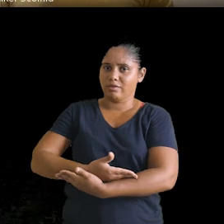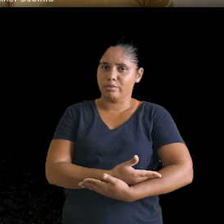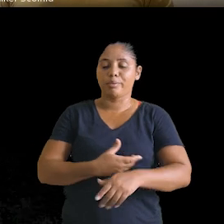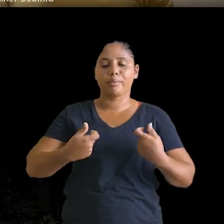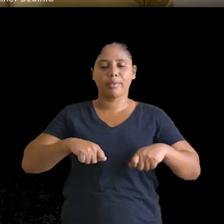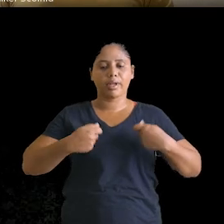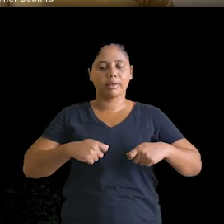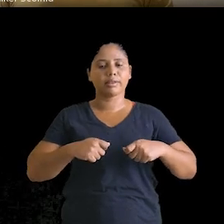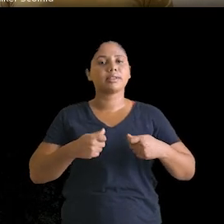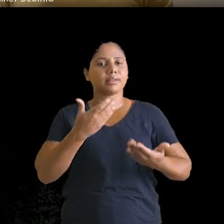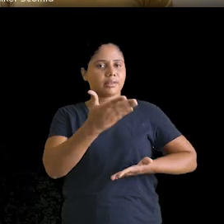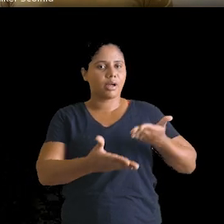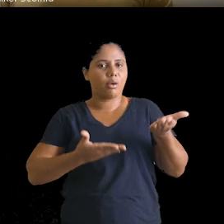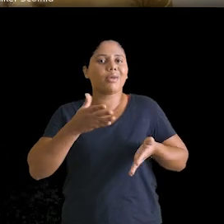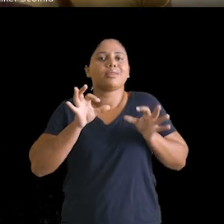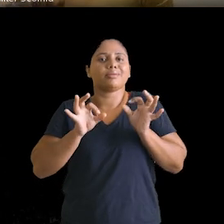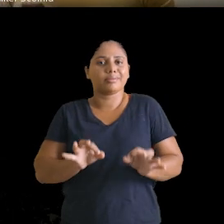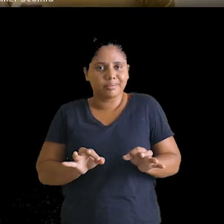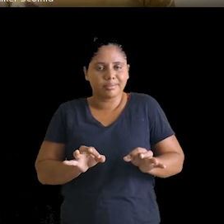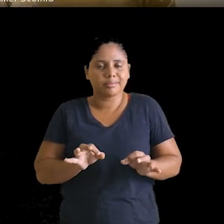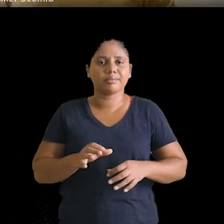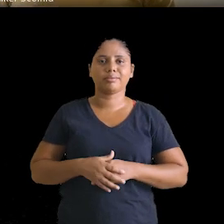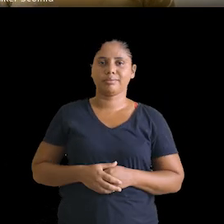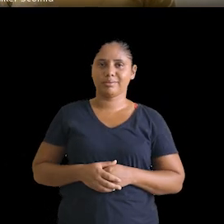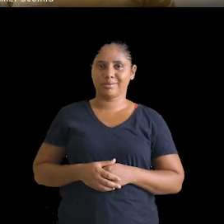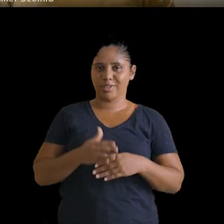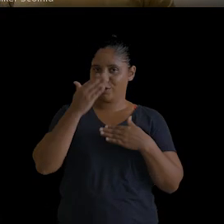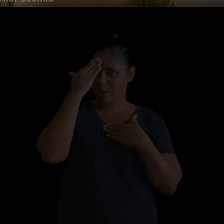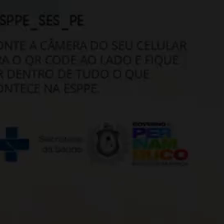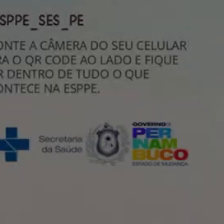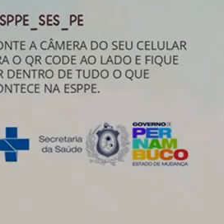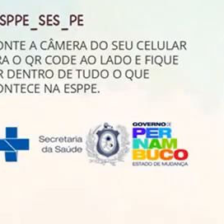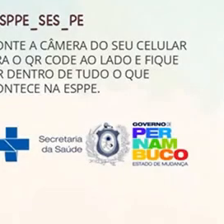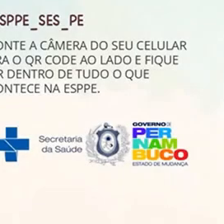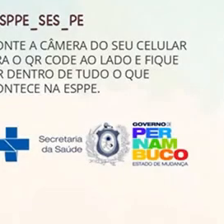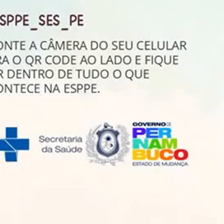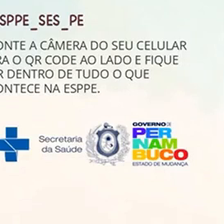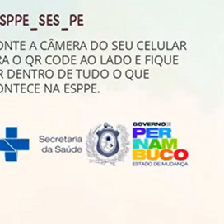Muito obrigado e até a próxima.